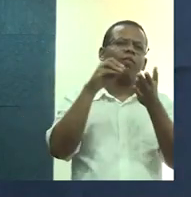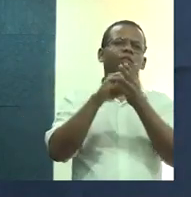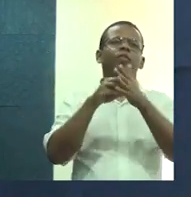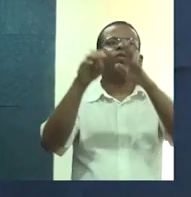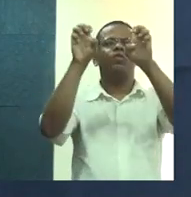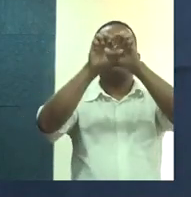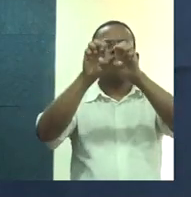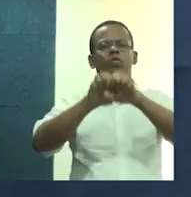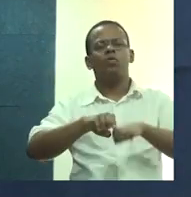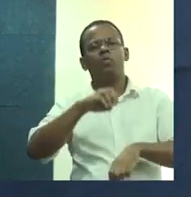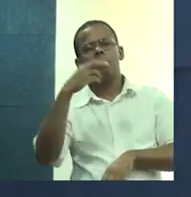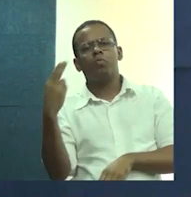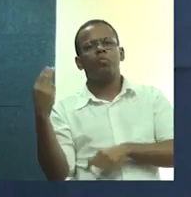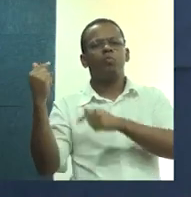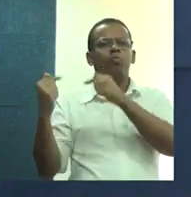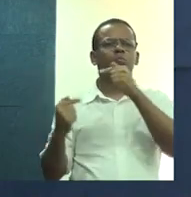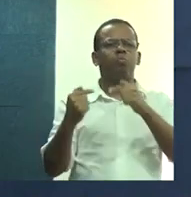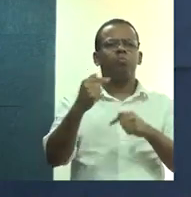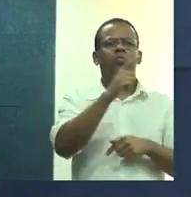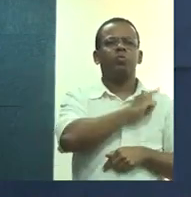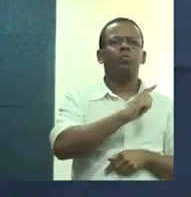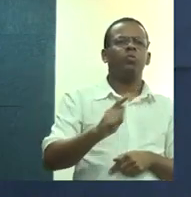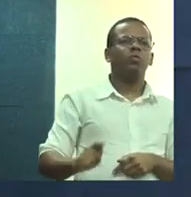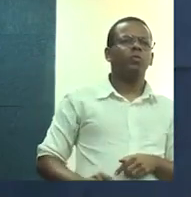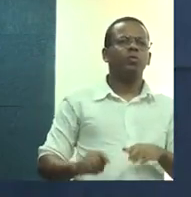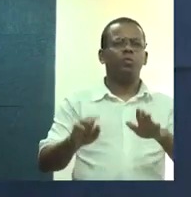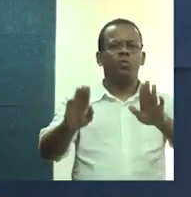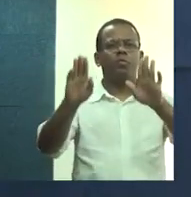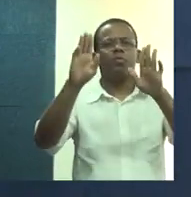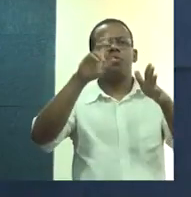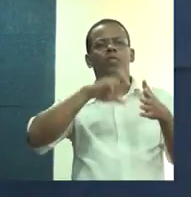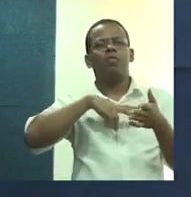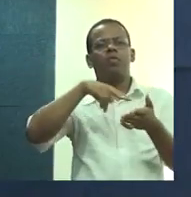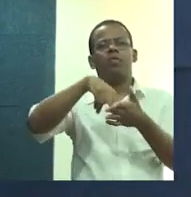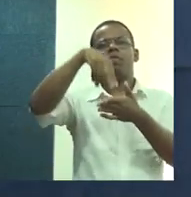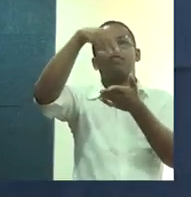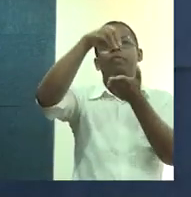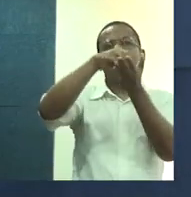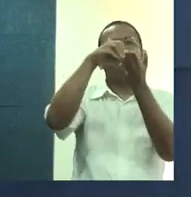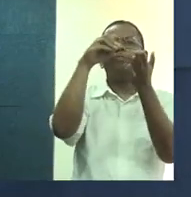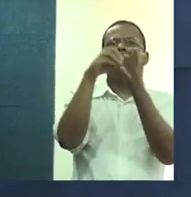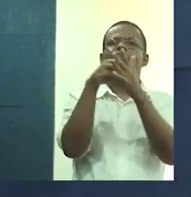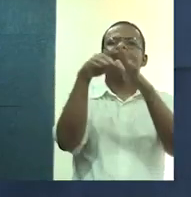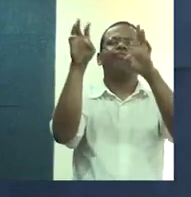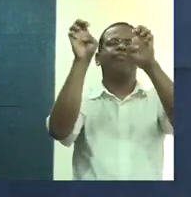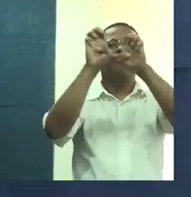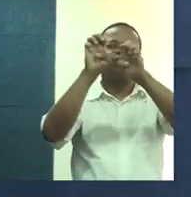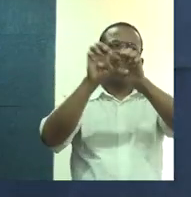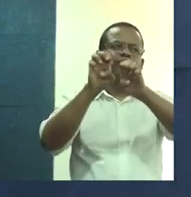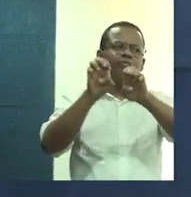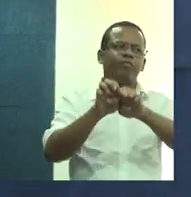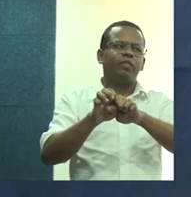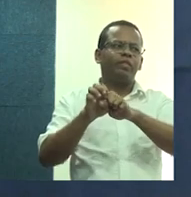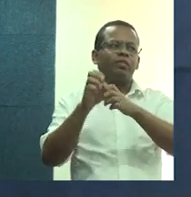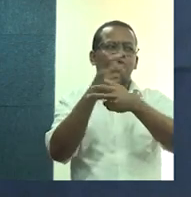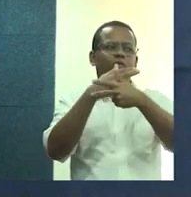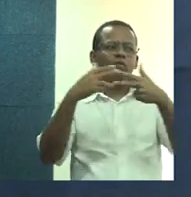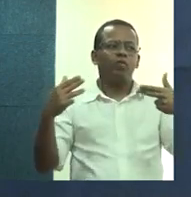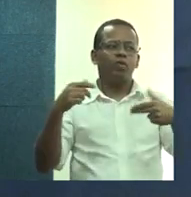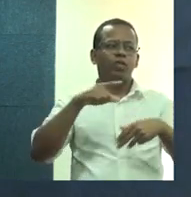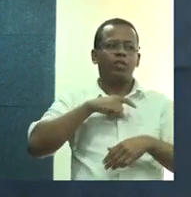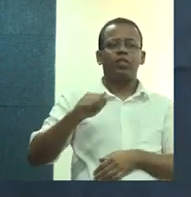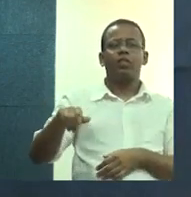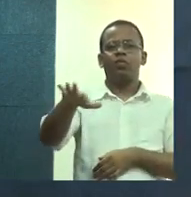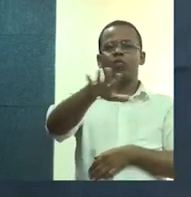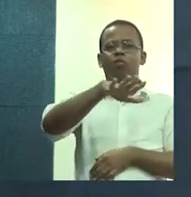urbana e de equipamentos públicos mas que a eles se sobrepõe uma série de vulnerabilidade de várias dimensões e